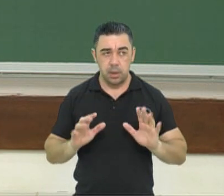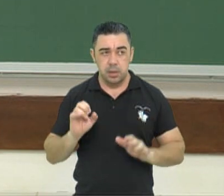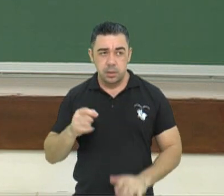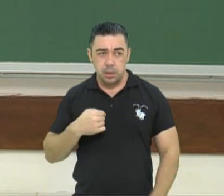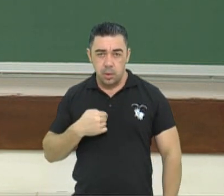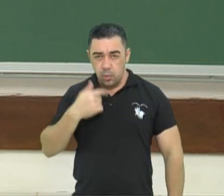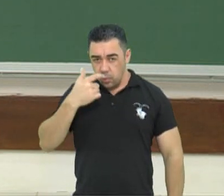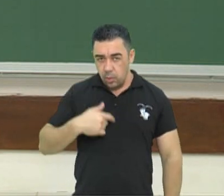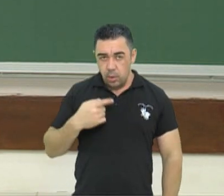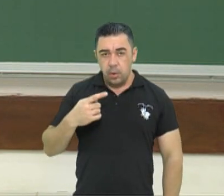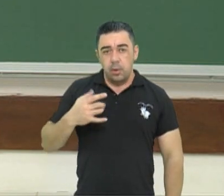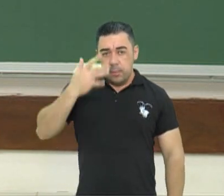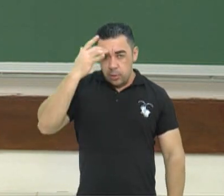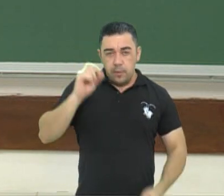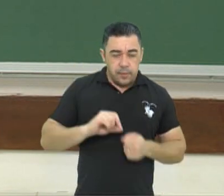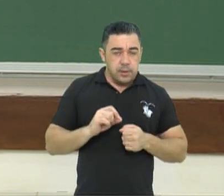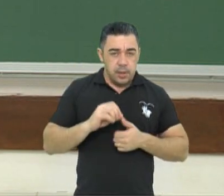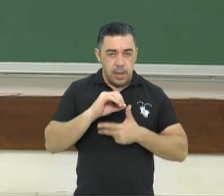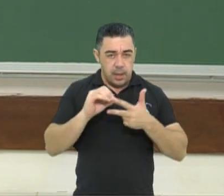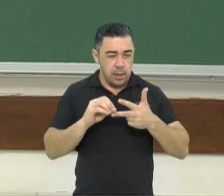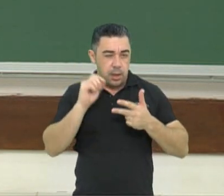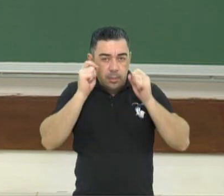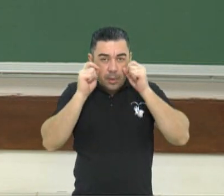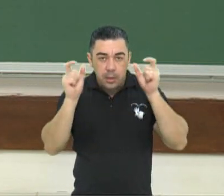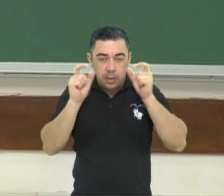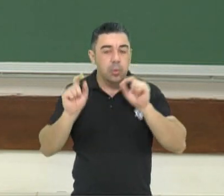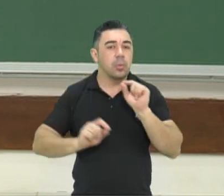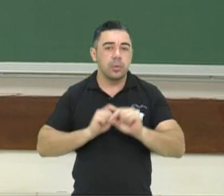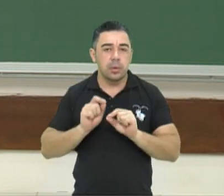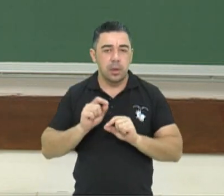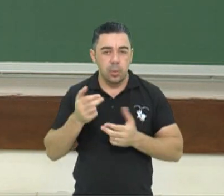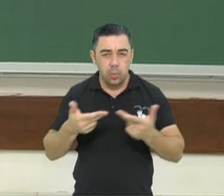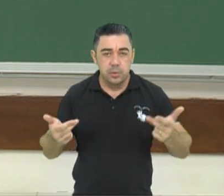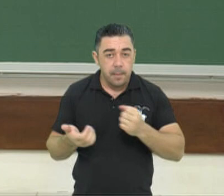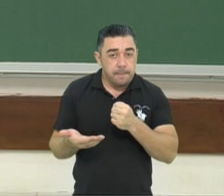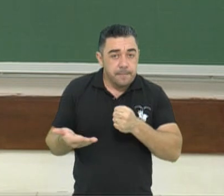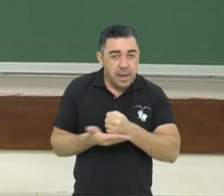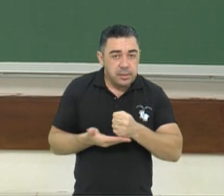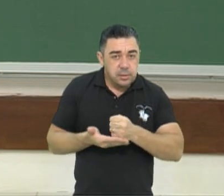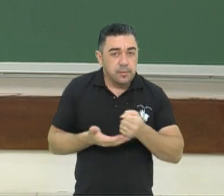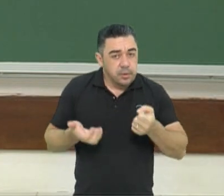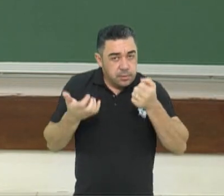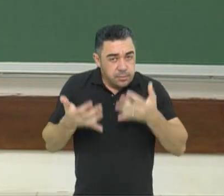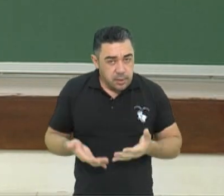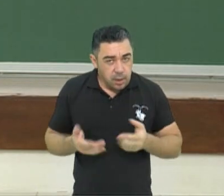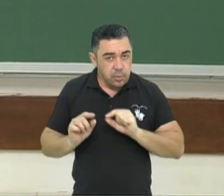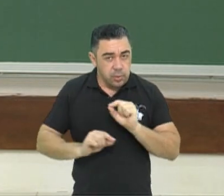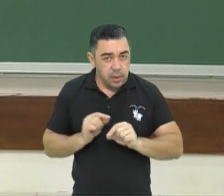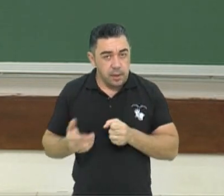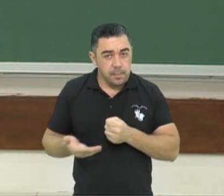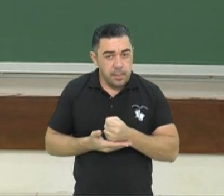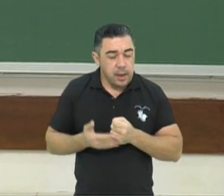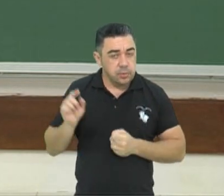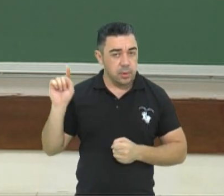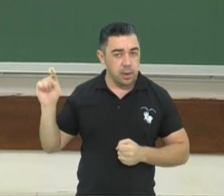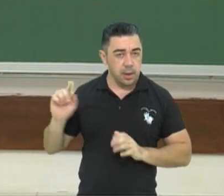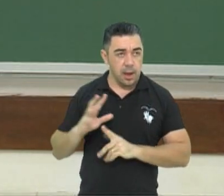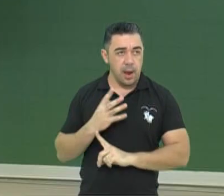uma pessoa que fizesse questões do Enem, eu ia prestar muita atenção com relação aos elementos básicos. Então eu vou falar um pouquinho sobre os elementos estruturais da